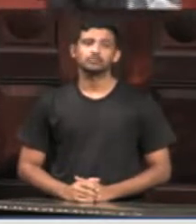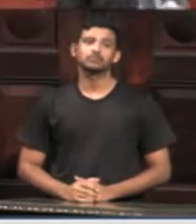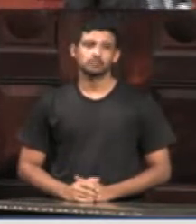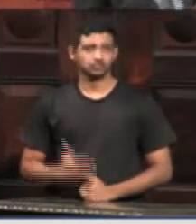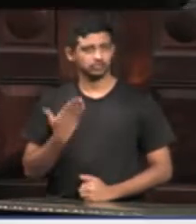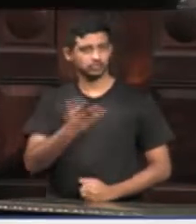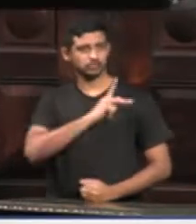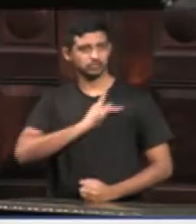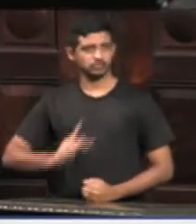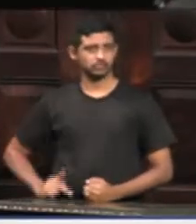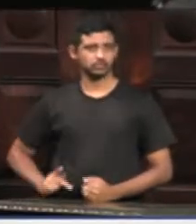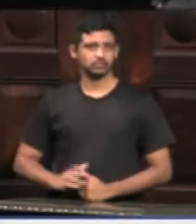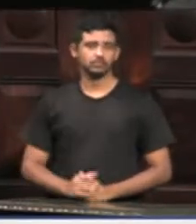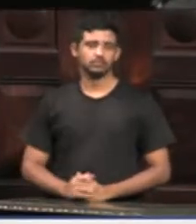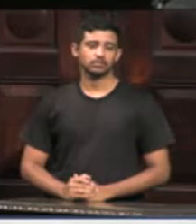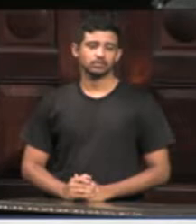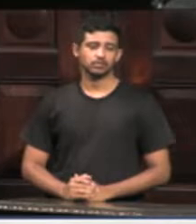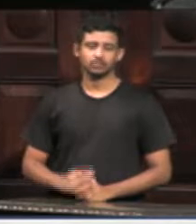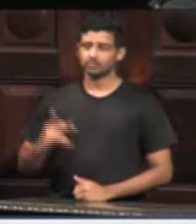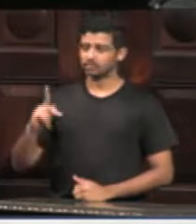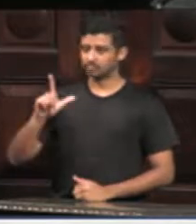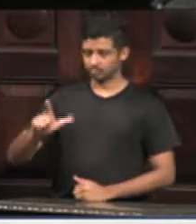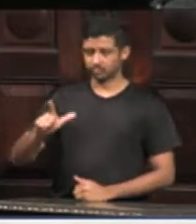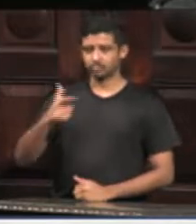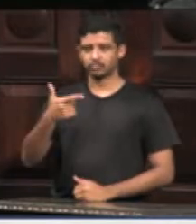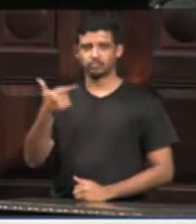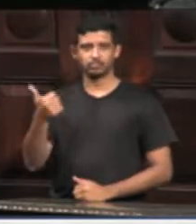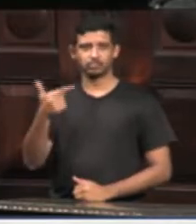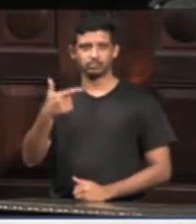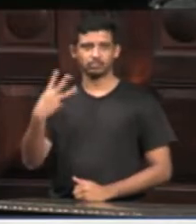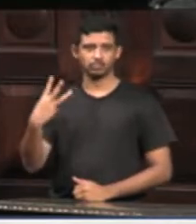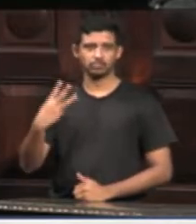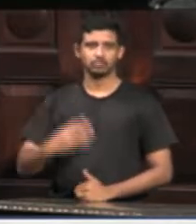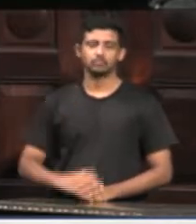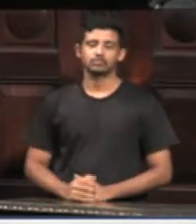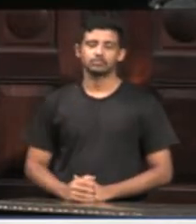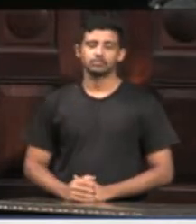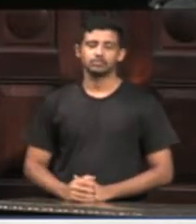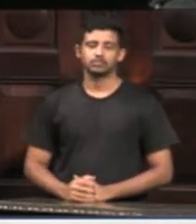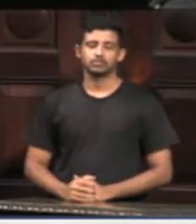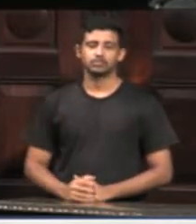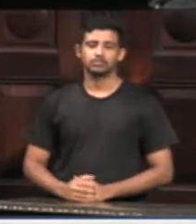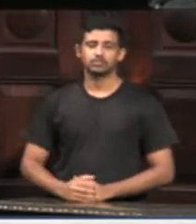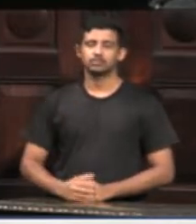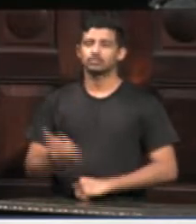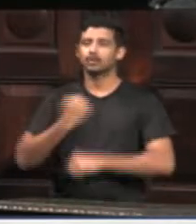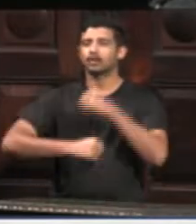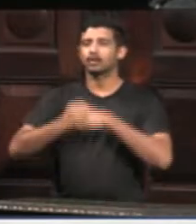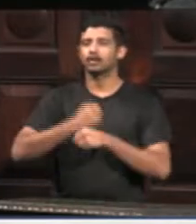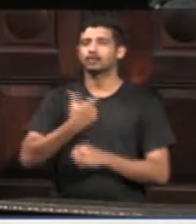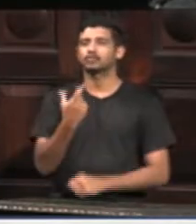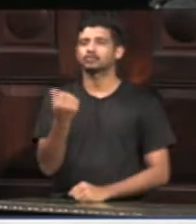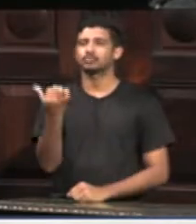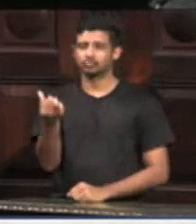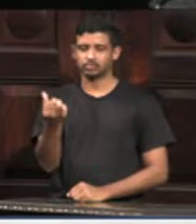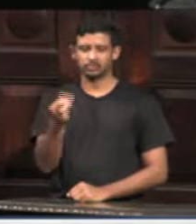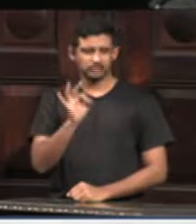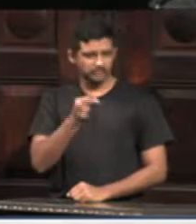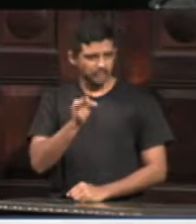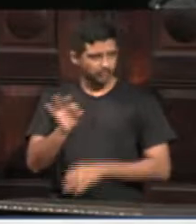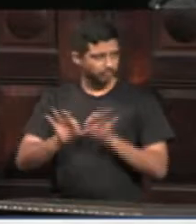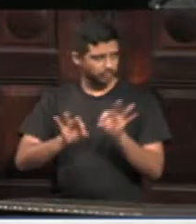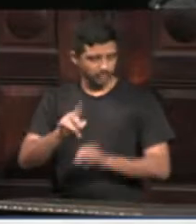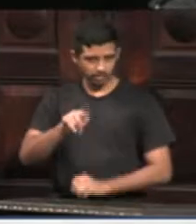Senhor presidente, PL 2123 de 16, é esse, senhor